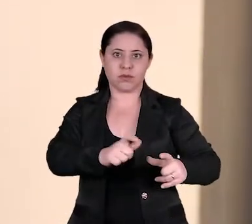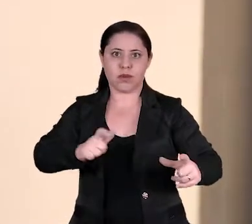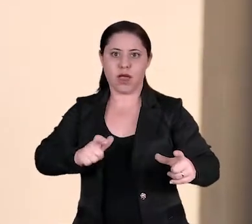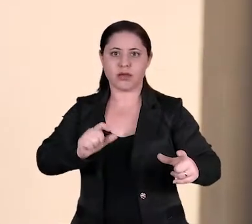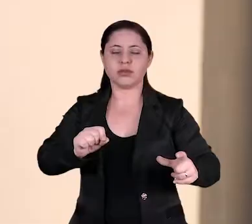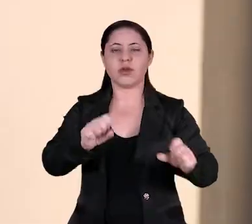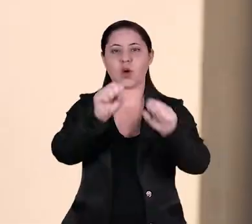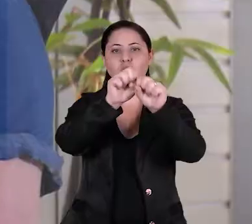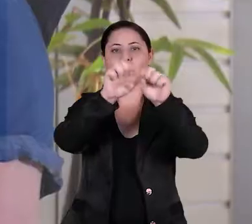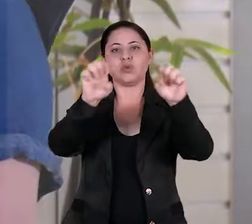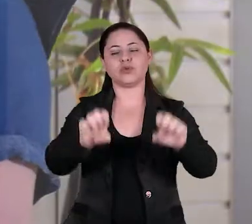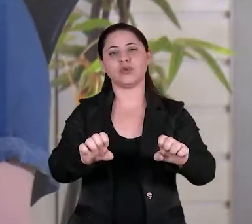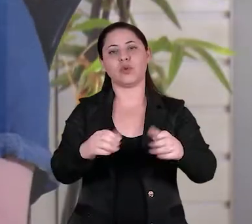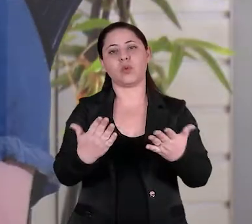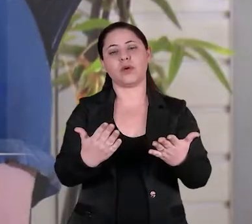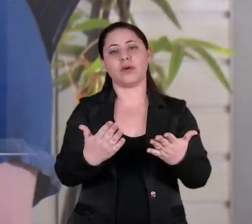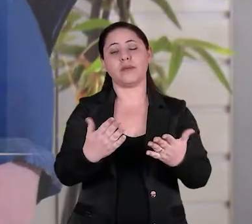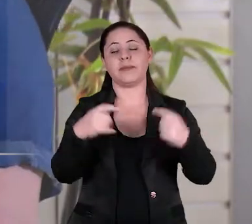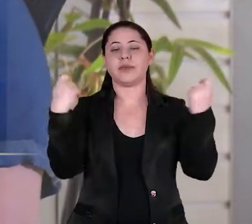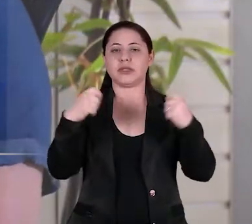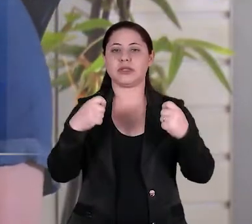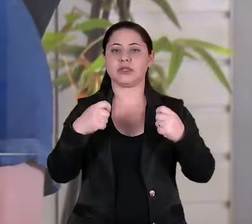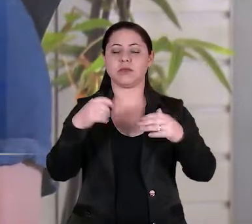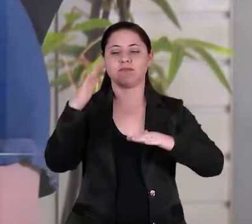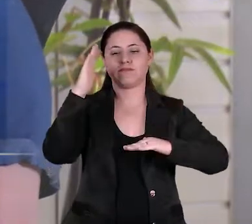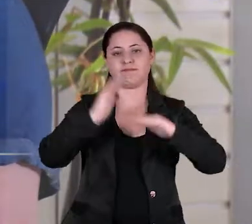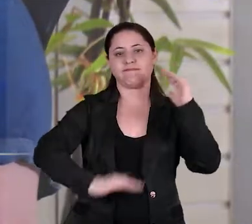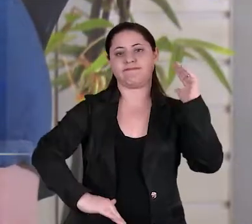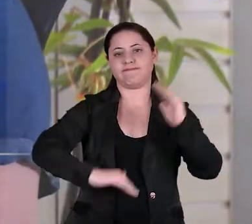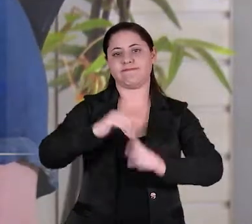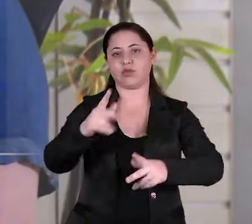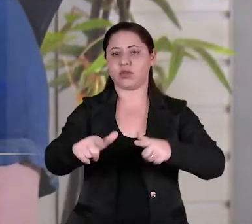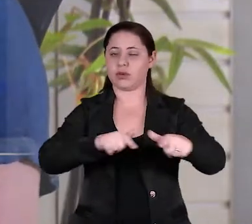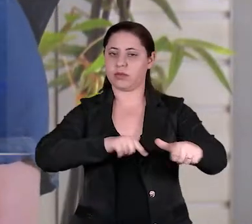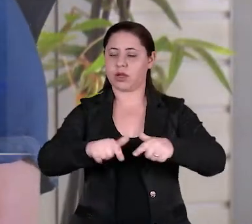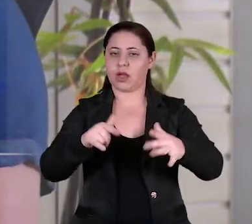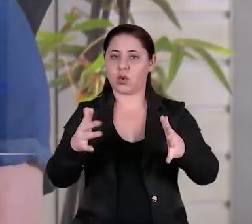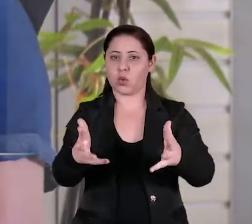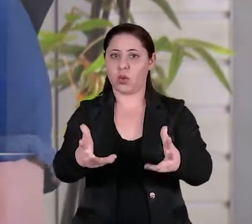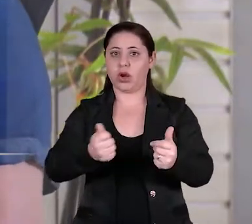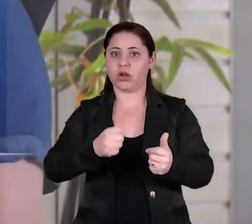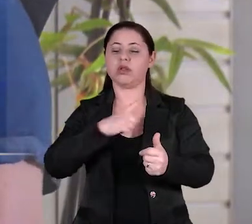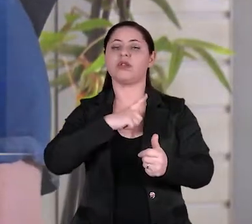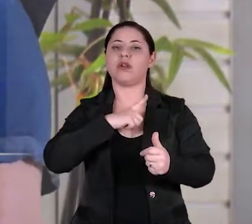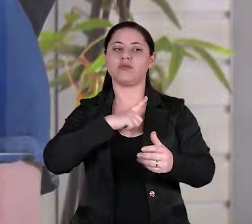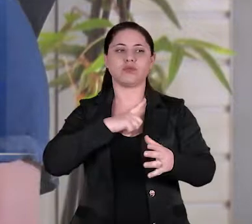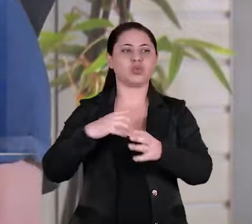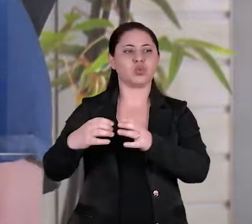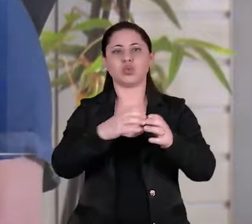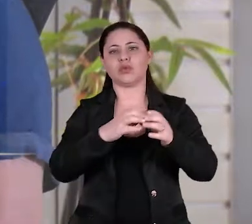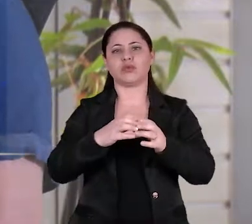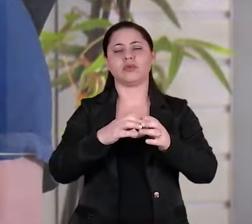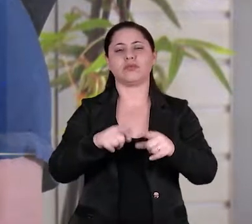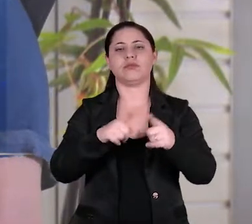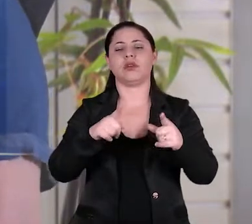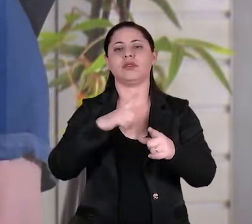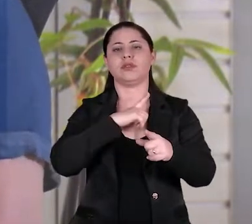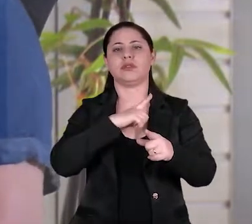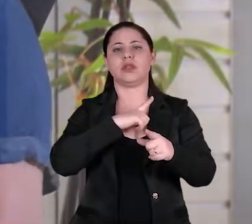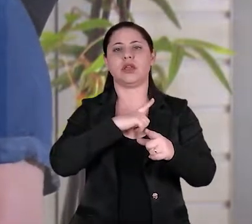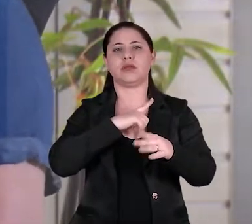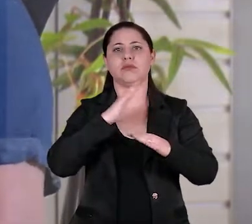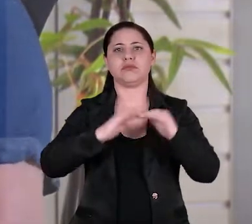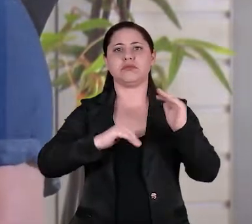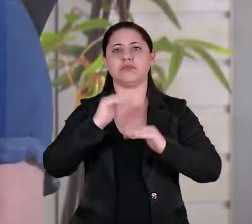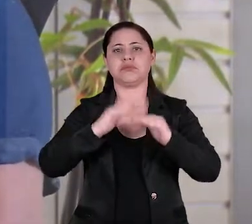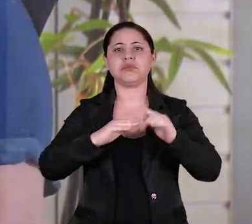toda essa rede? A gente hoje precisa qualificar os profissionais, né? Hoje eu costumo dizer que os profissionais estão nos grandes centros, porém a gente tem um